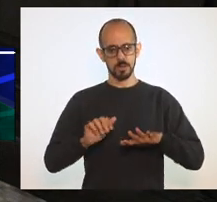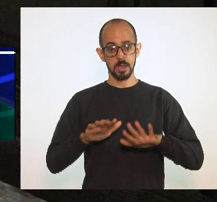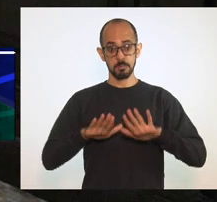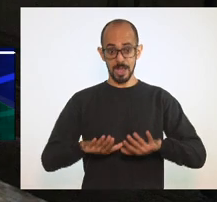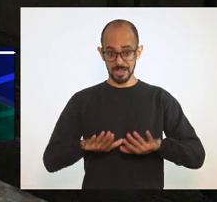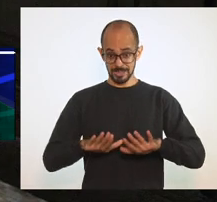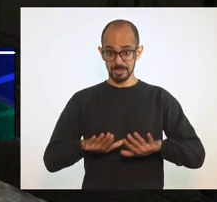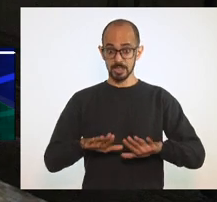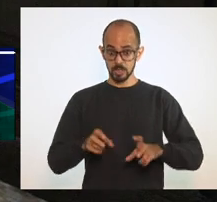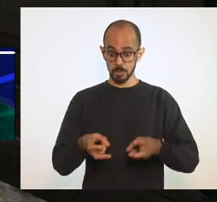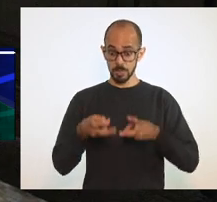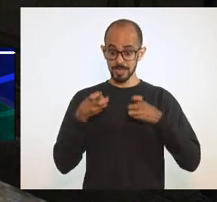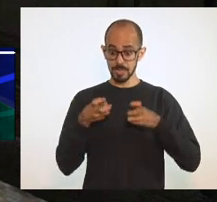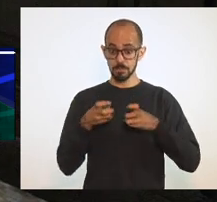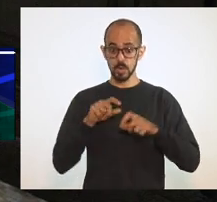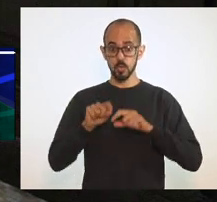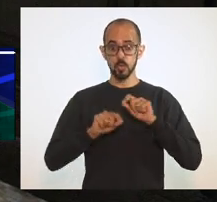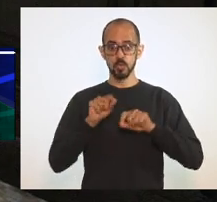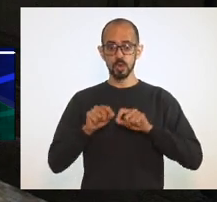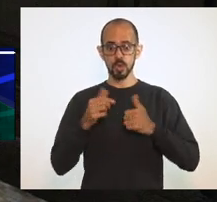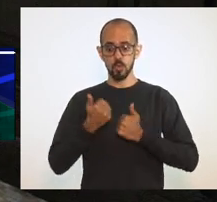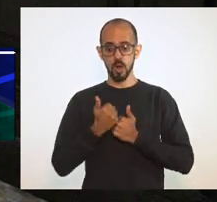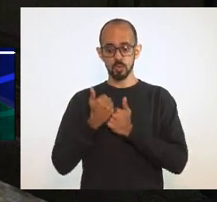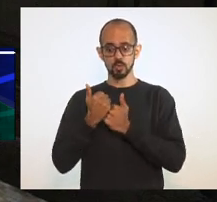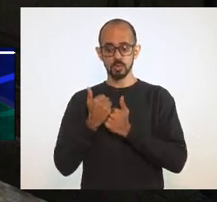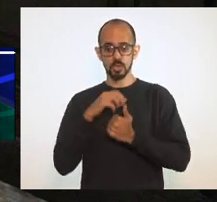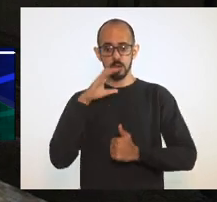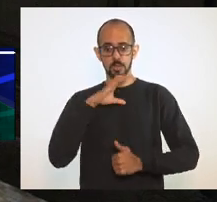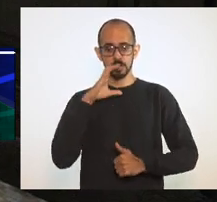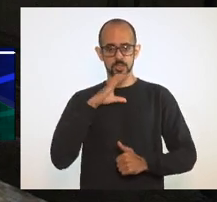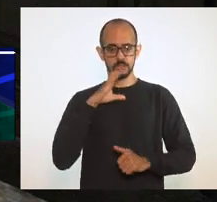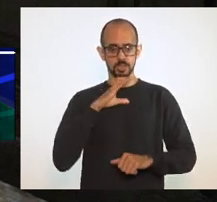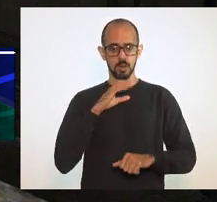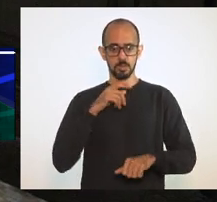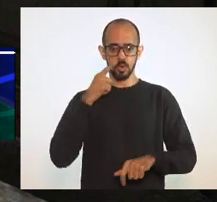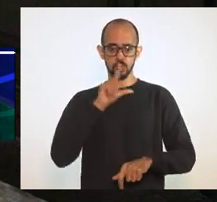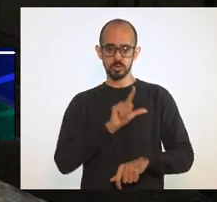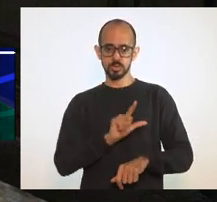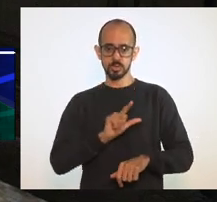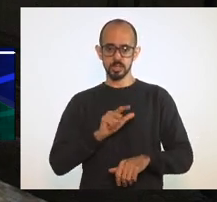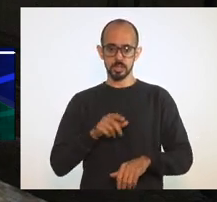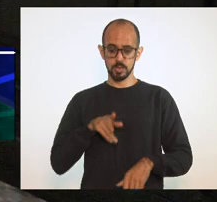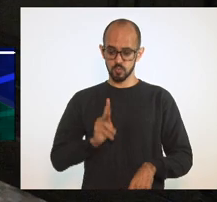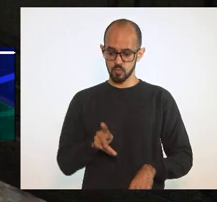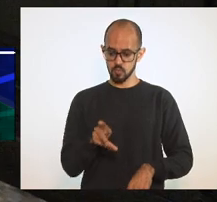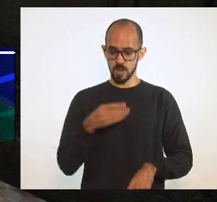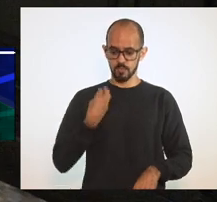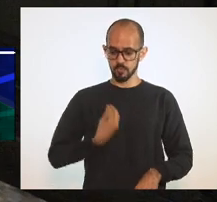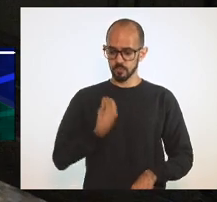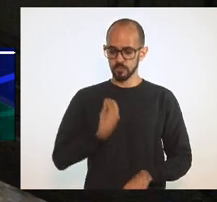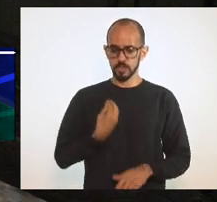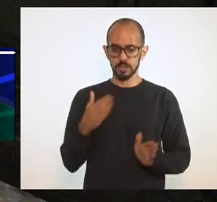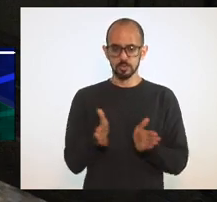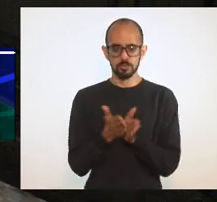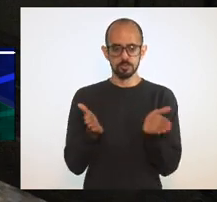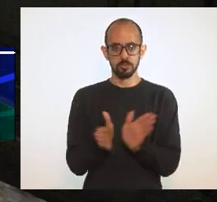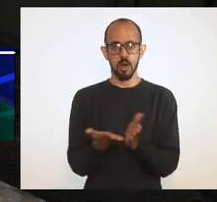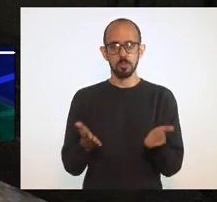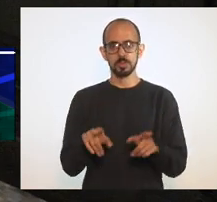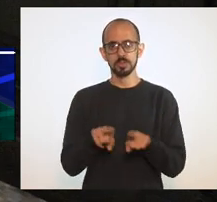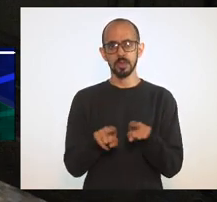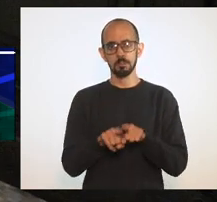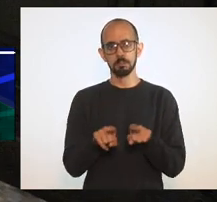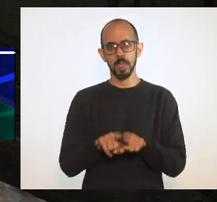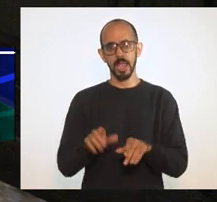Ficou evidente que o auxílio emergencial, ao garantir condições de sobrevivência para a população mais pobre, também ajudava